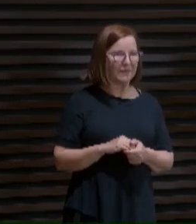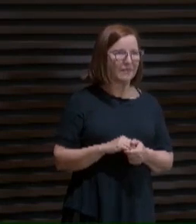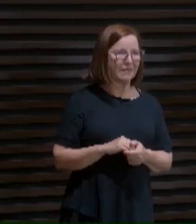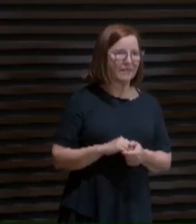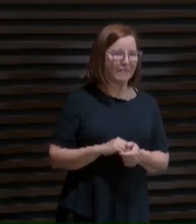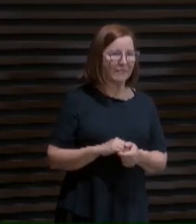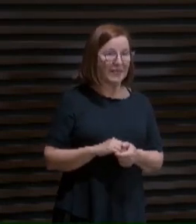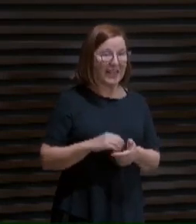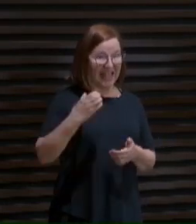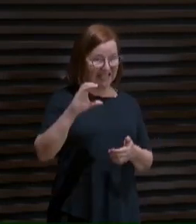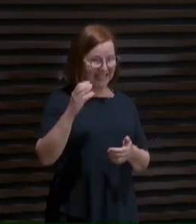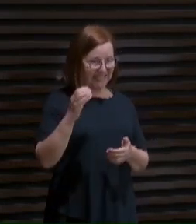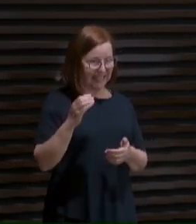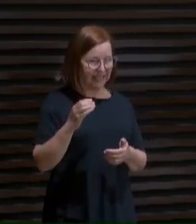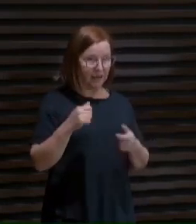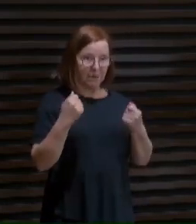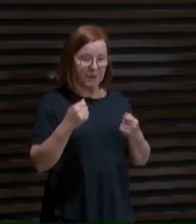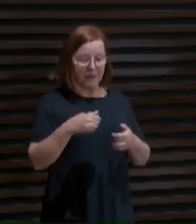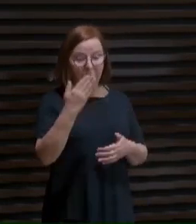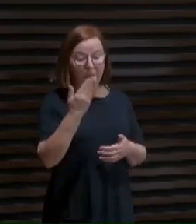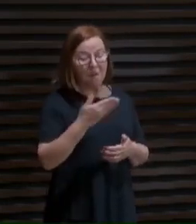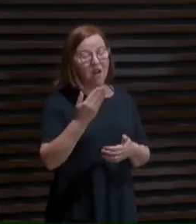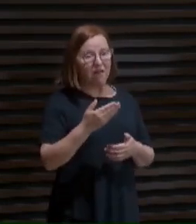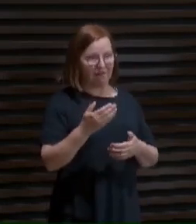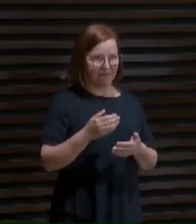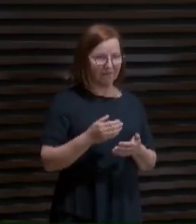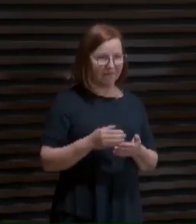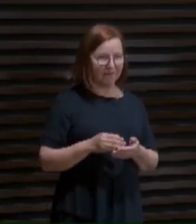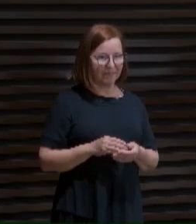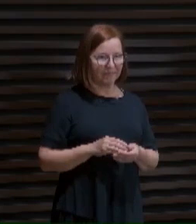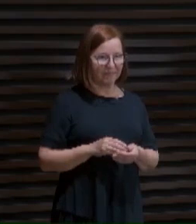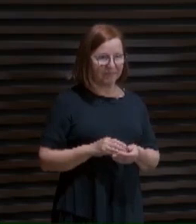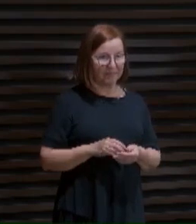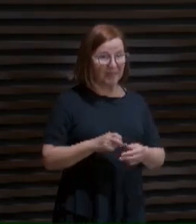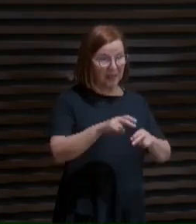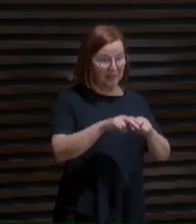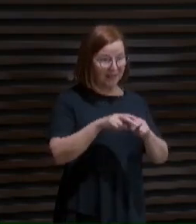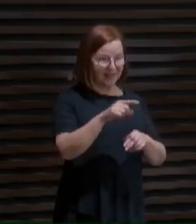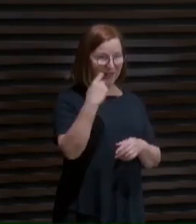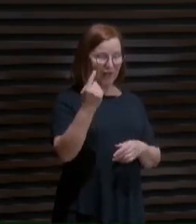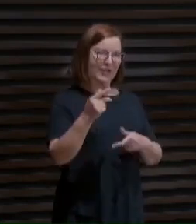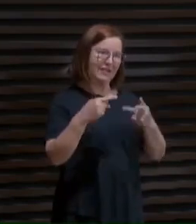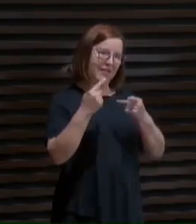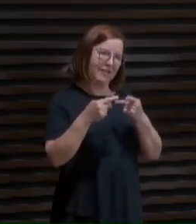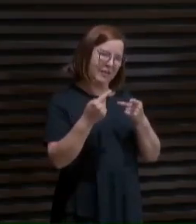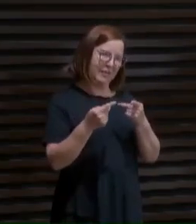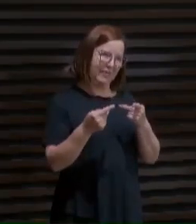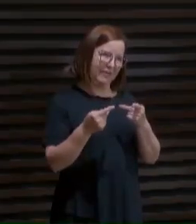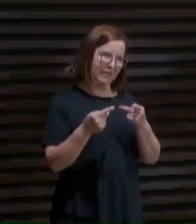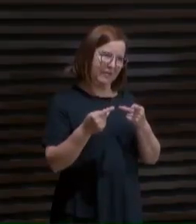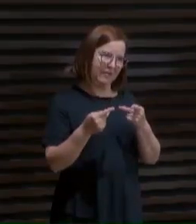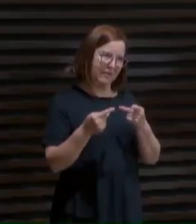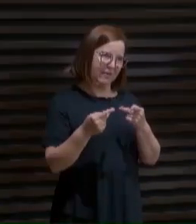Na ciência é preciso comprovação. É por isso que nós dizemos que o